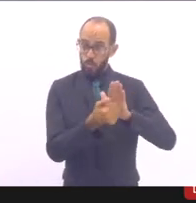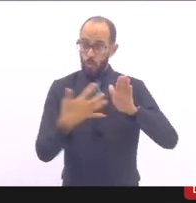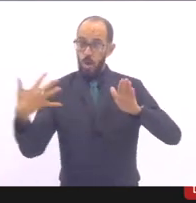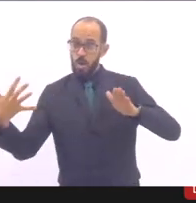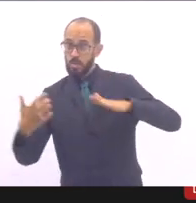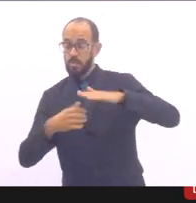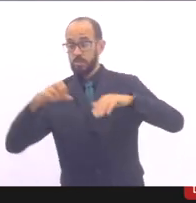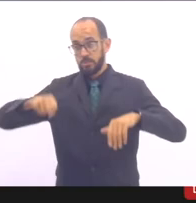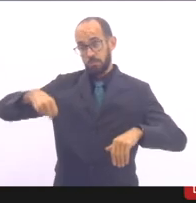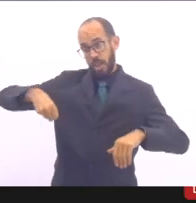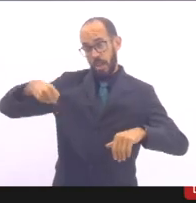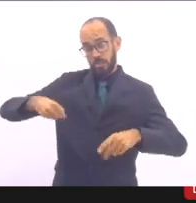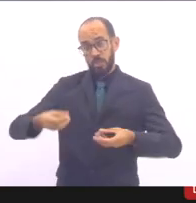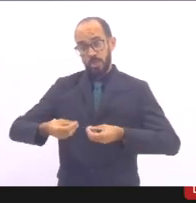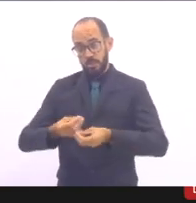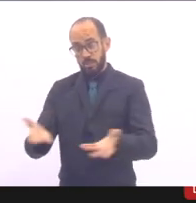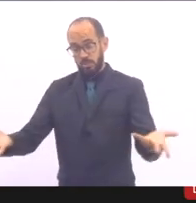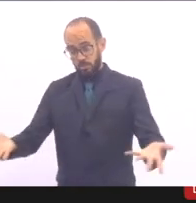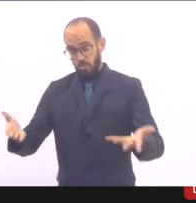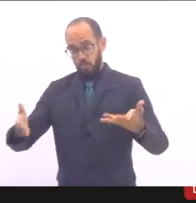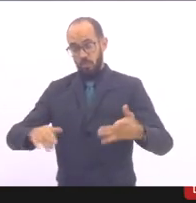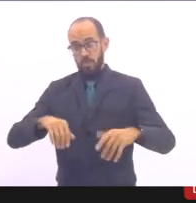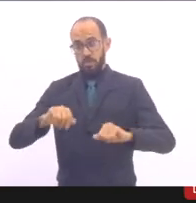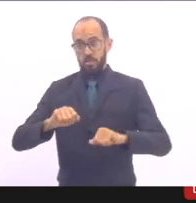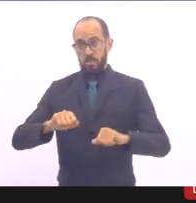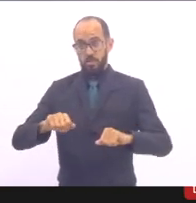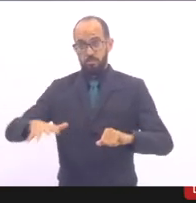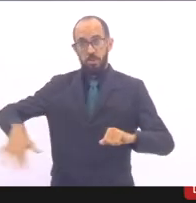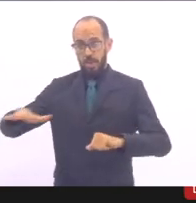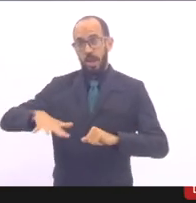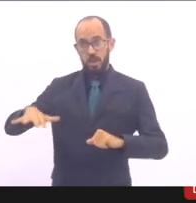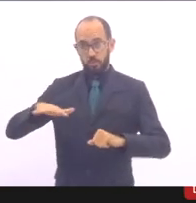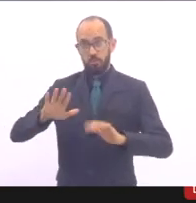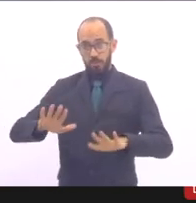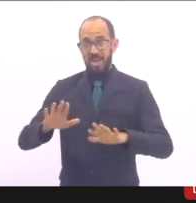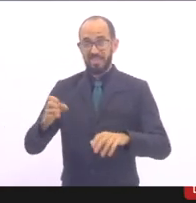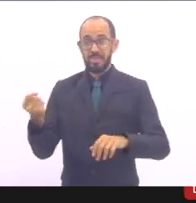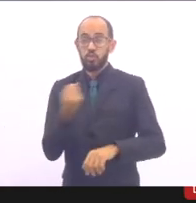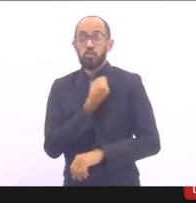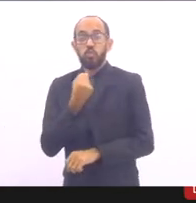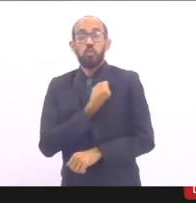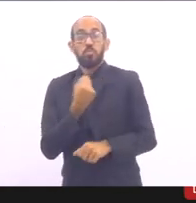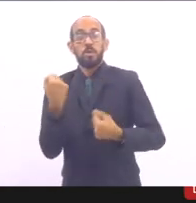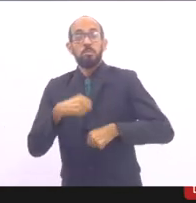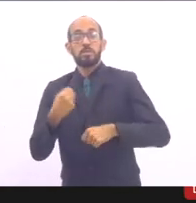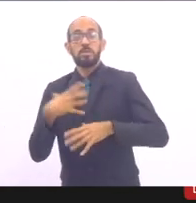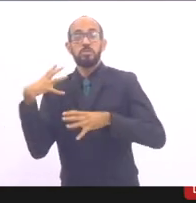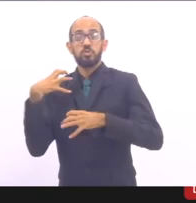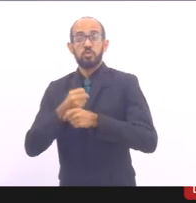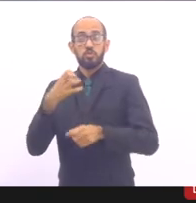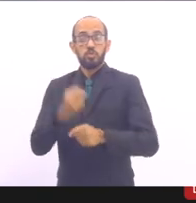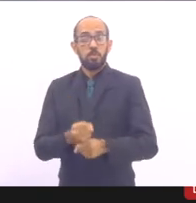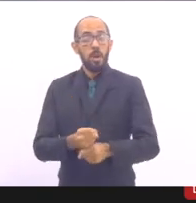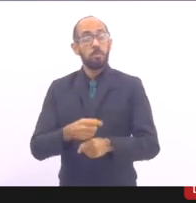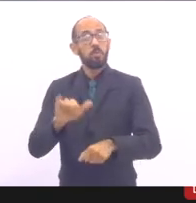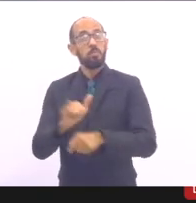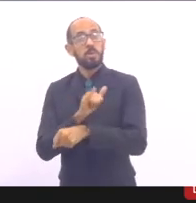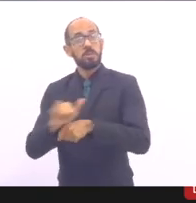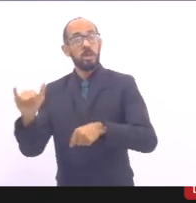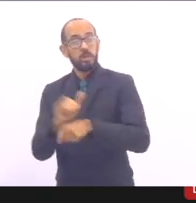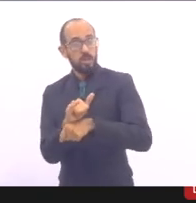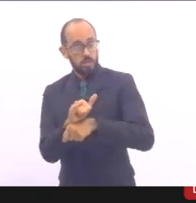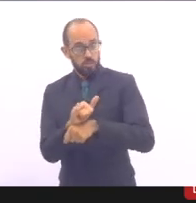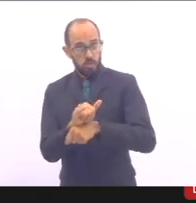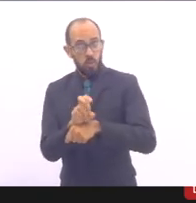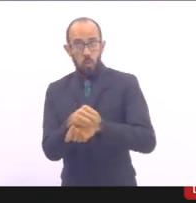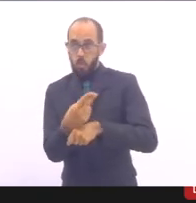embalagens que ela coloca no mercado. Isso. Agora, esse valor, ele precisa ser validado por algum mecanismo, senão